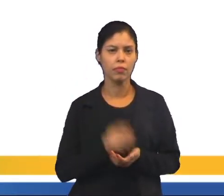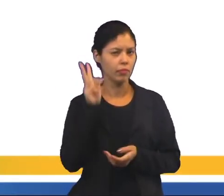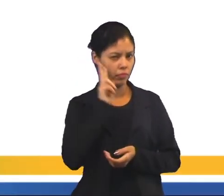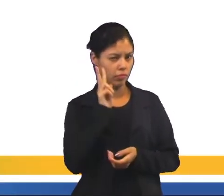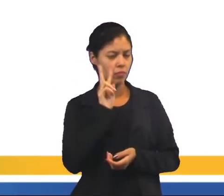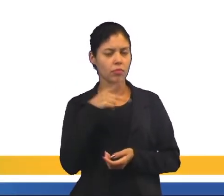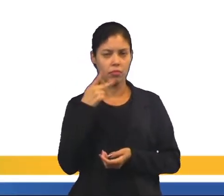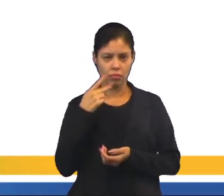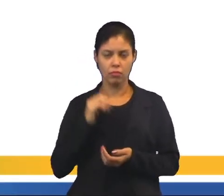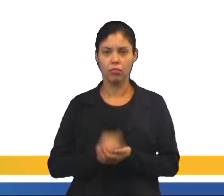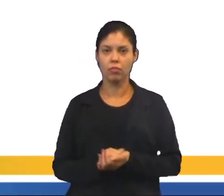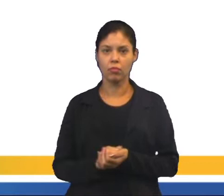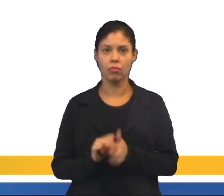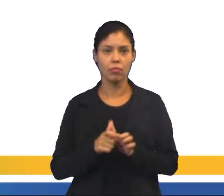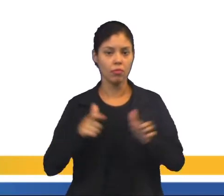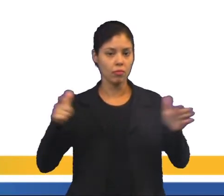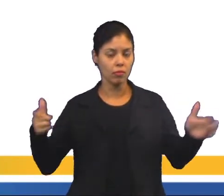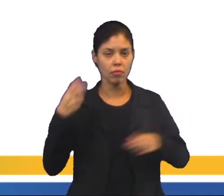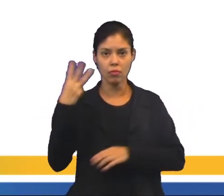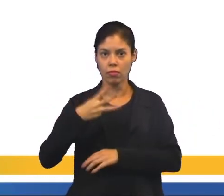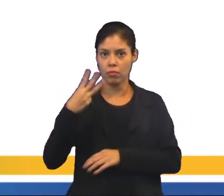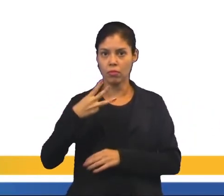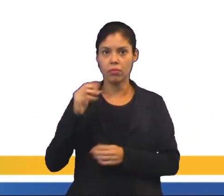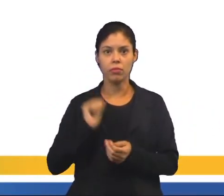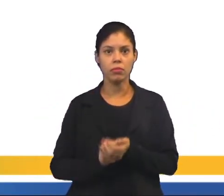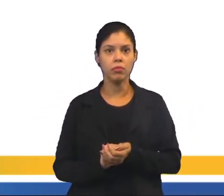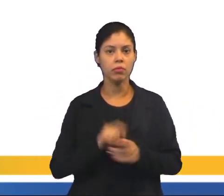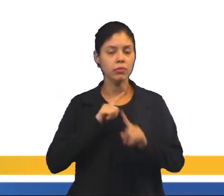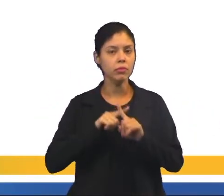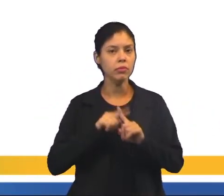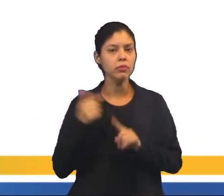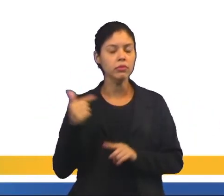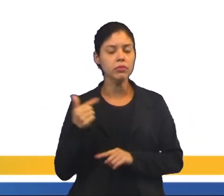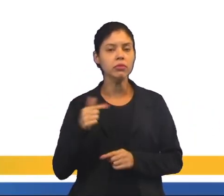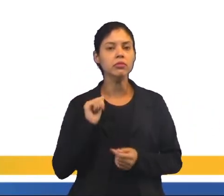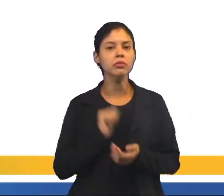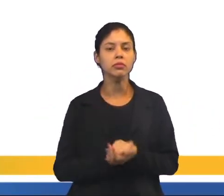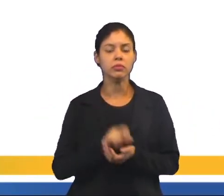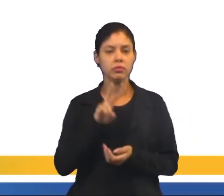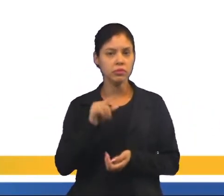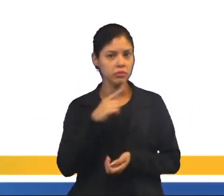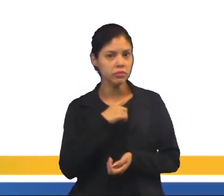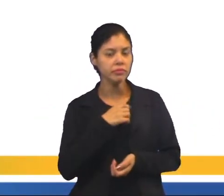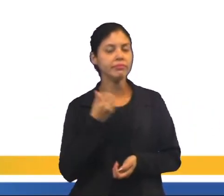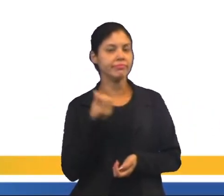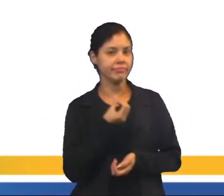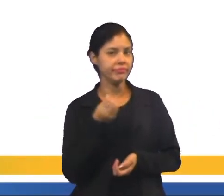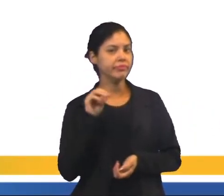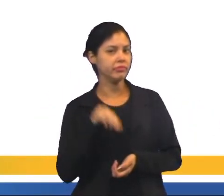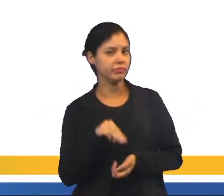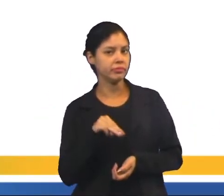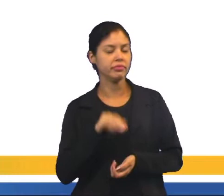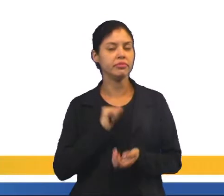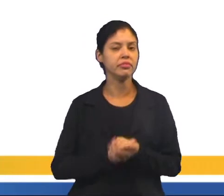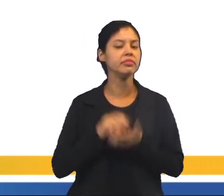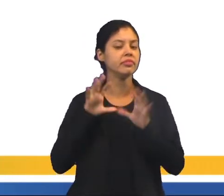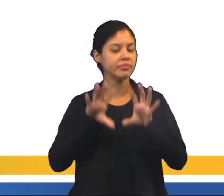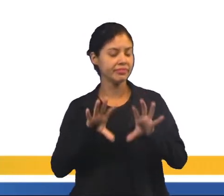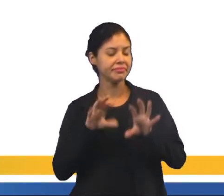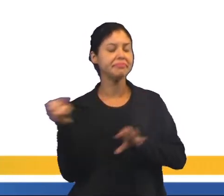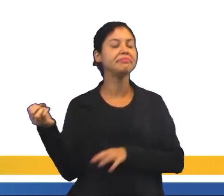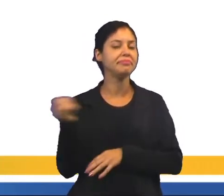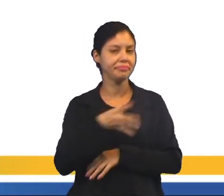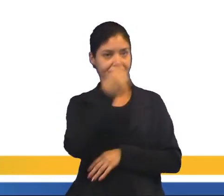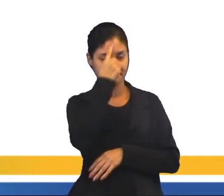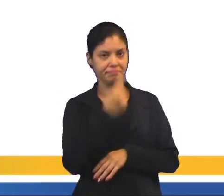falei? A largura, 3 metros vezes 2, que vai dar 6 metros. Logo, a